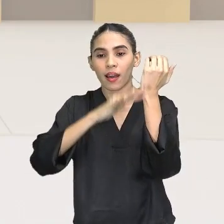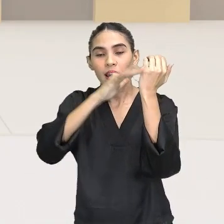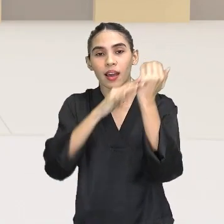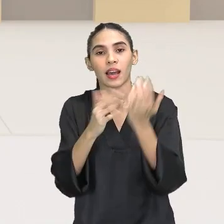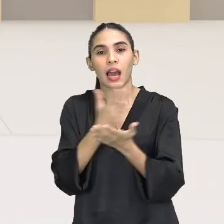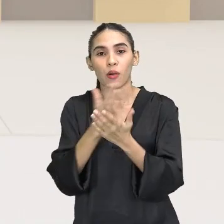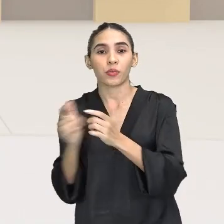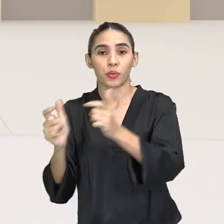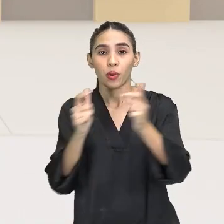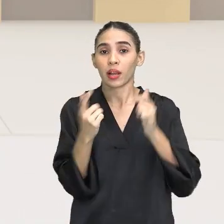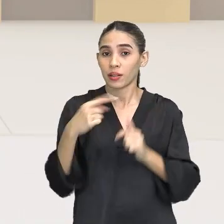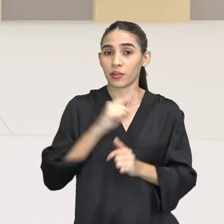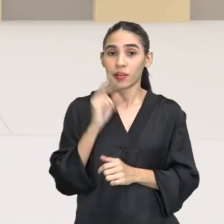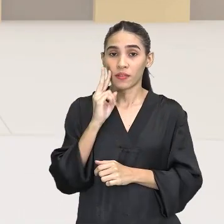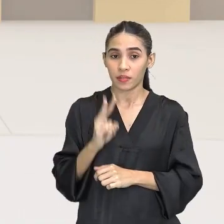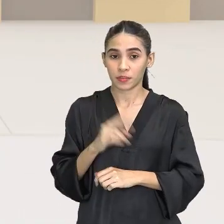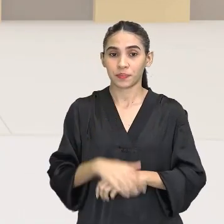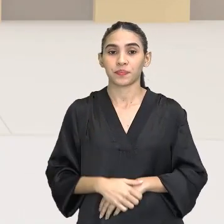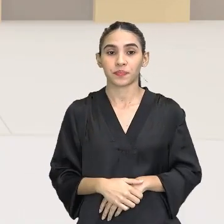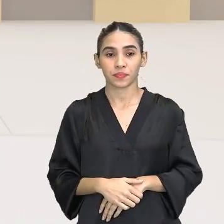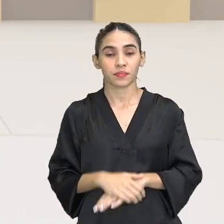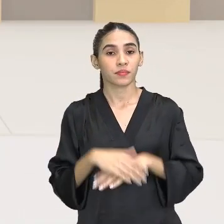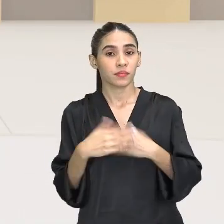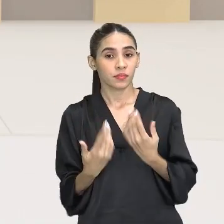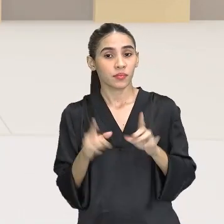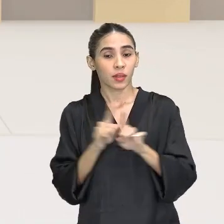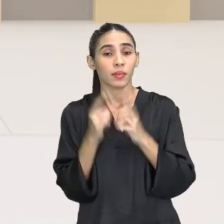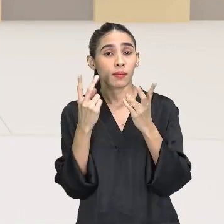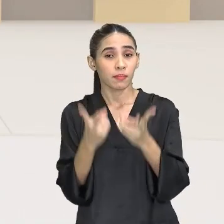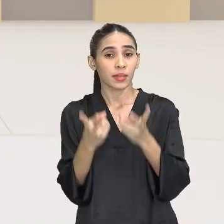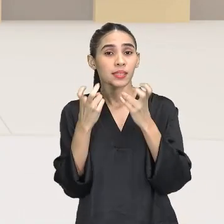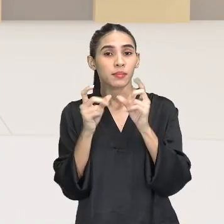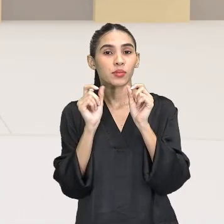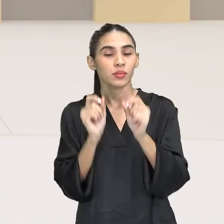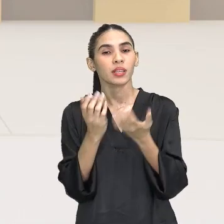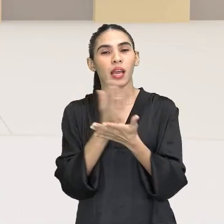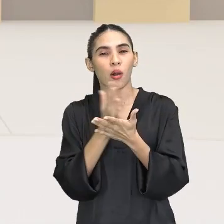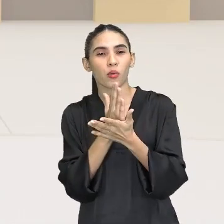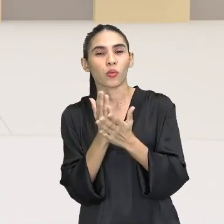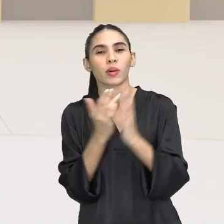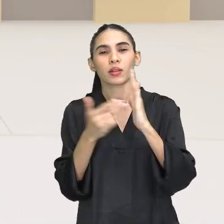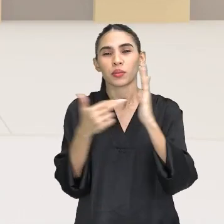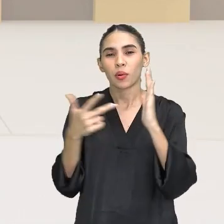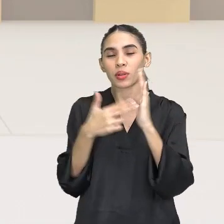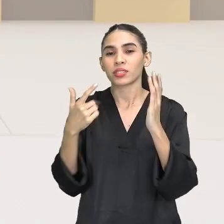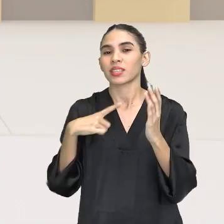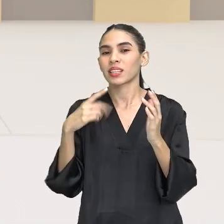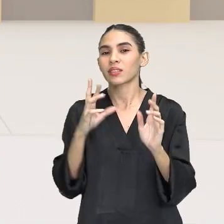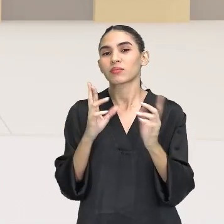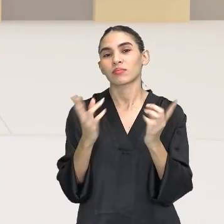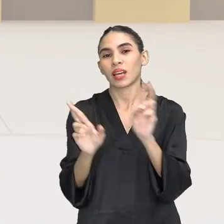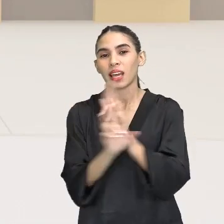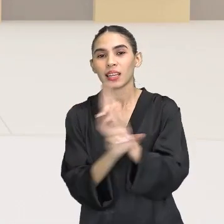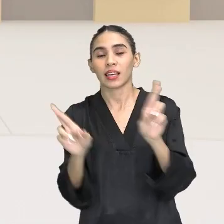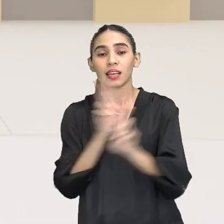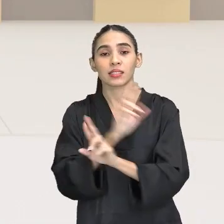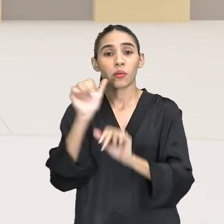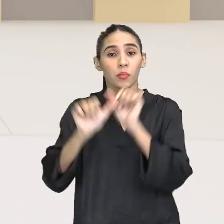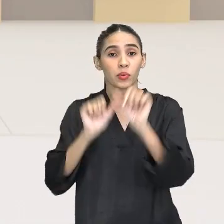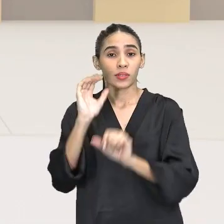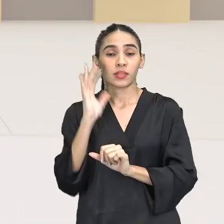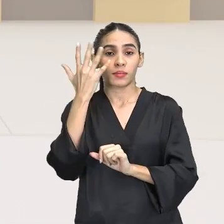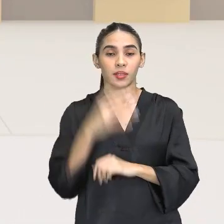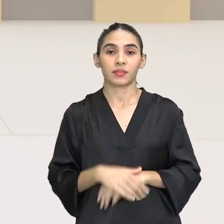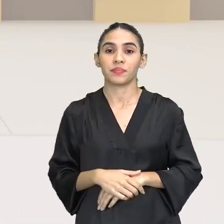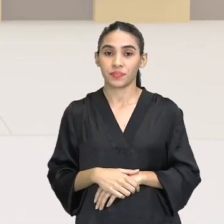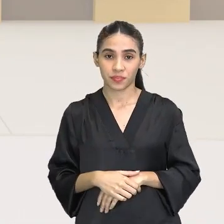locais, como a gente visualiza. E basicamente a gente tem visto atualmente algumas notícias bastante relacionadas aí com as mudanças climáticas.